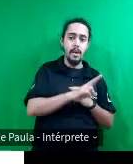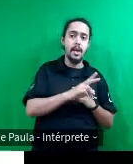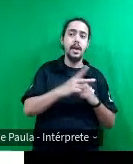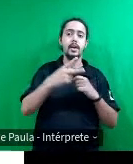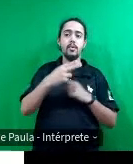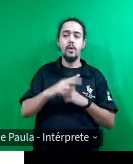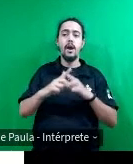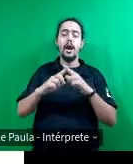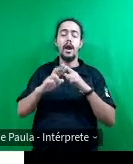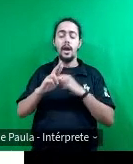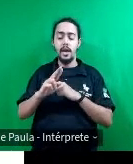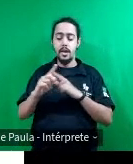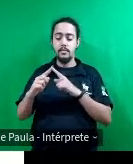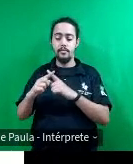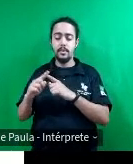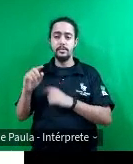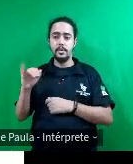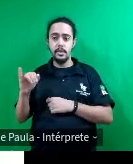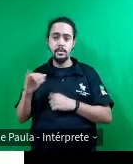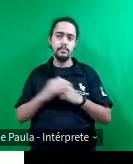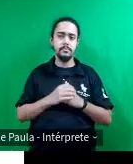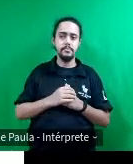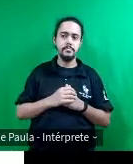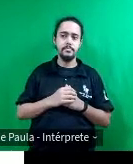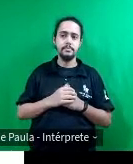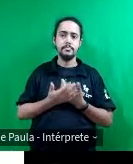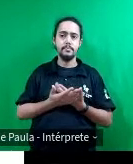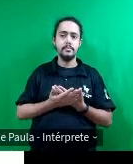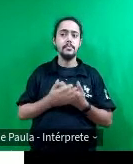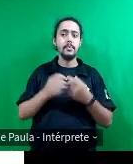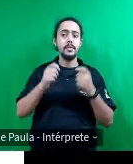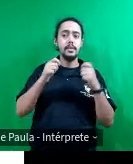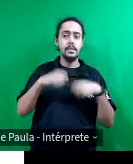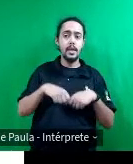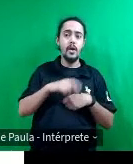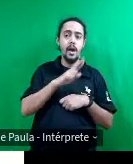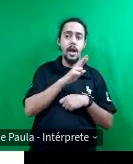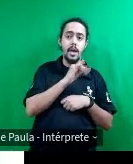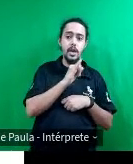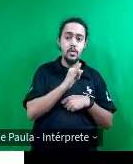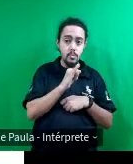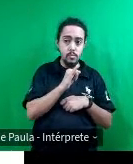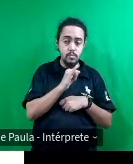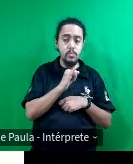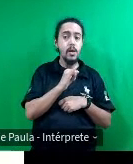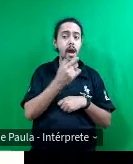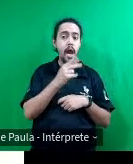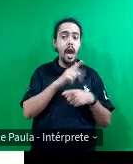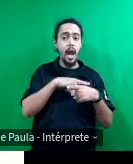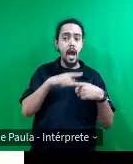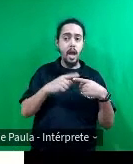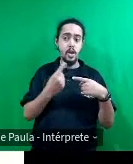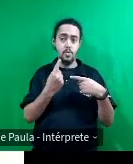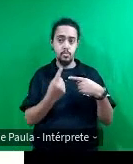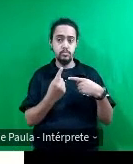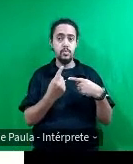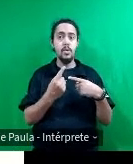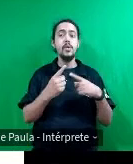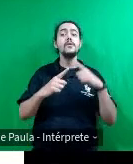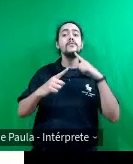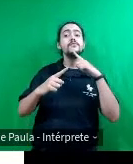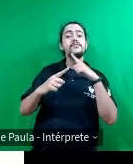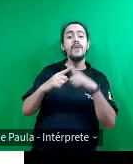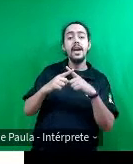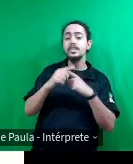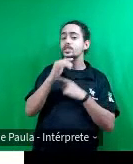V, a queda em cima do R1, é o próprio R1 vezes a corrente que o atravessa, que é